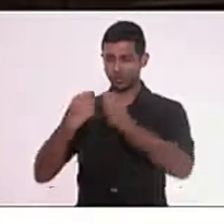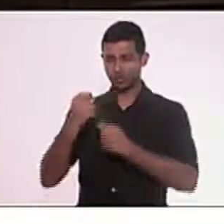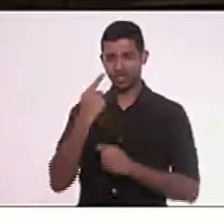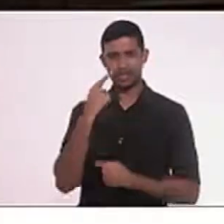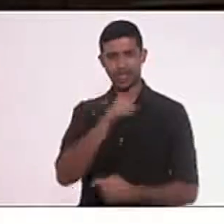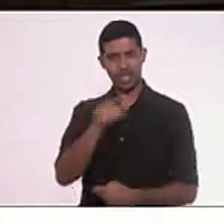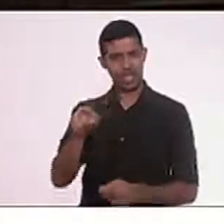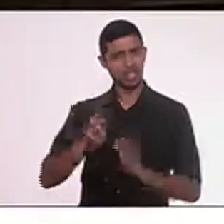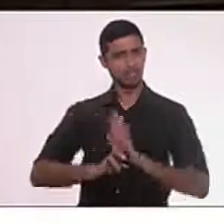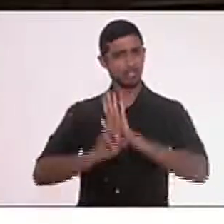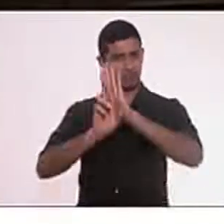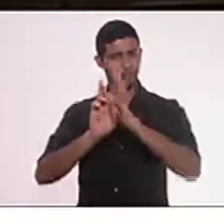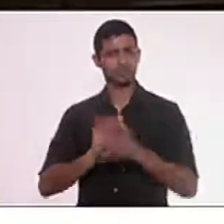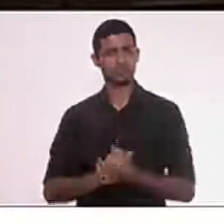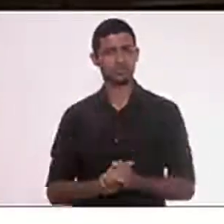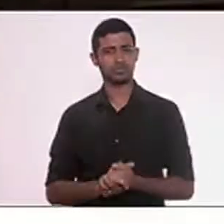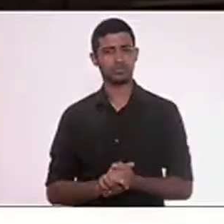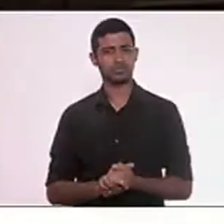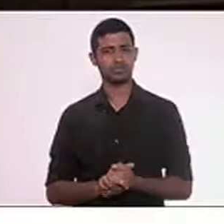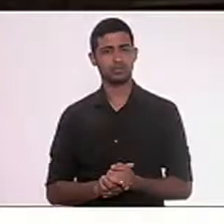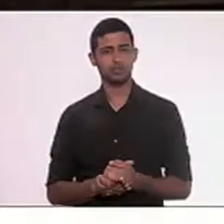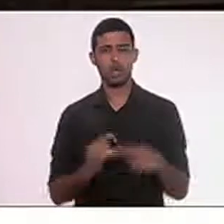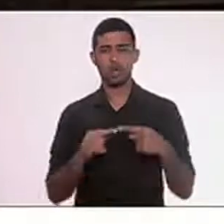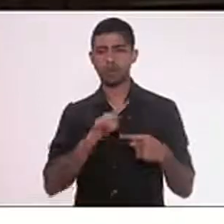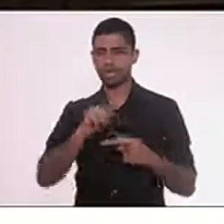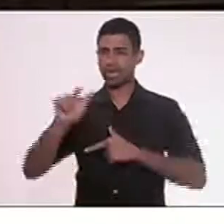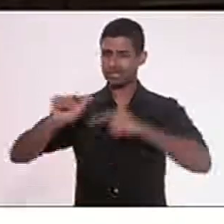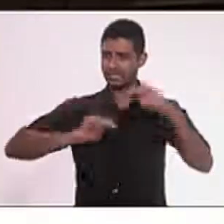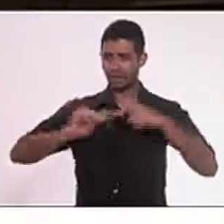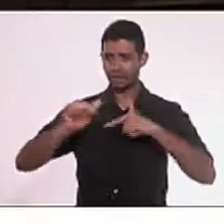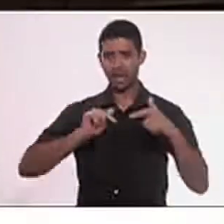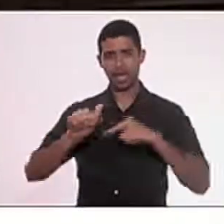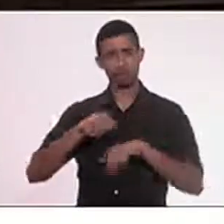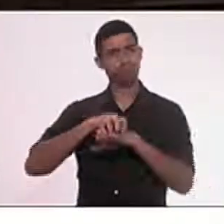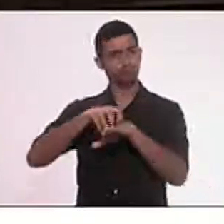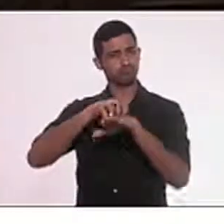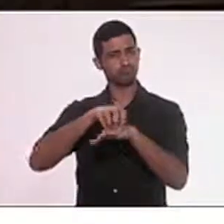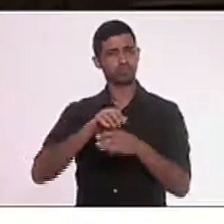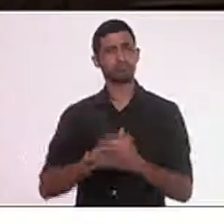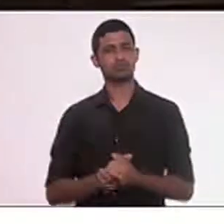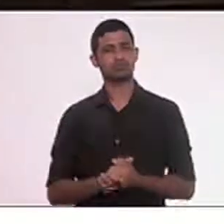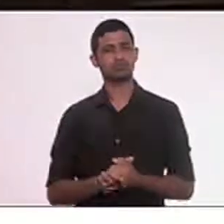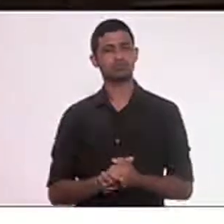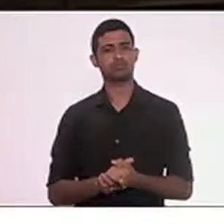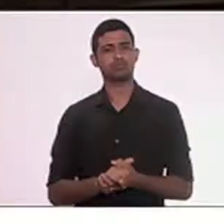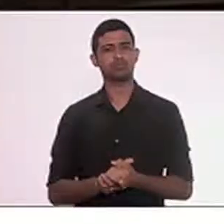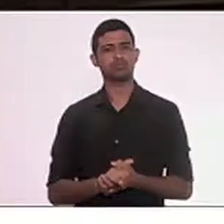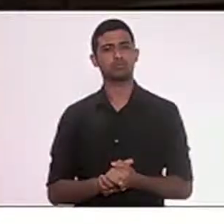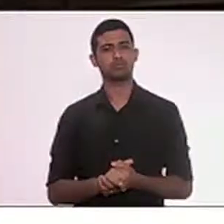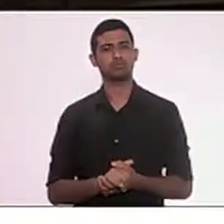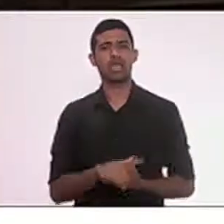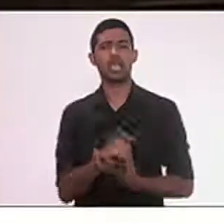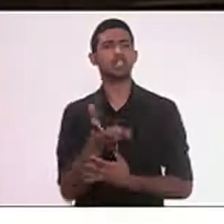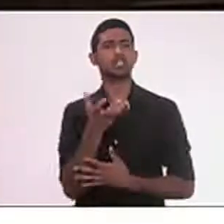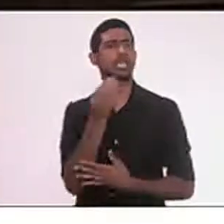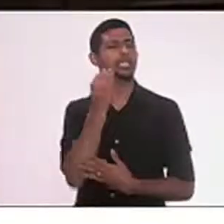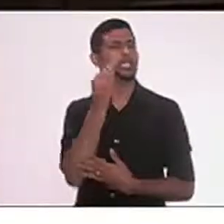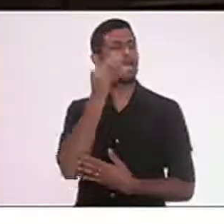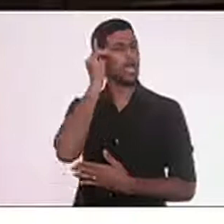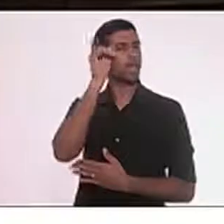próprias representantes das operadoras de transporte. Ou seja, tentar evitar que